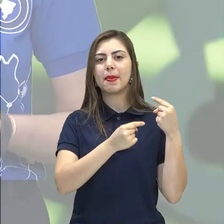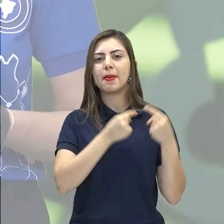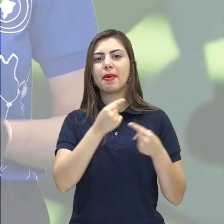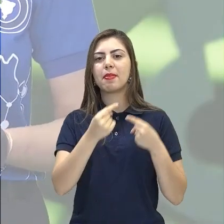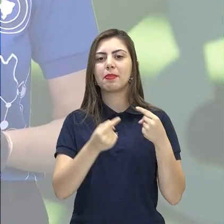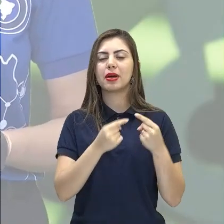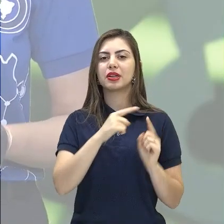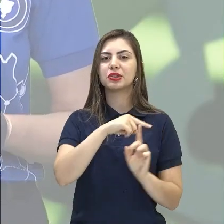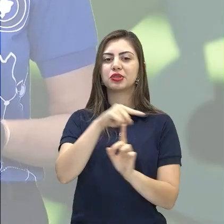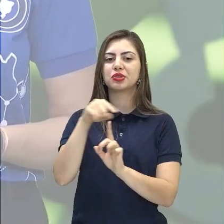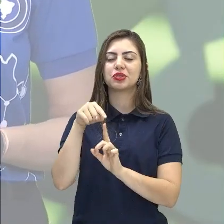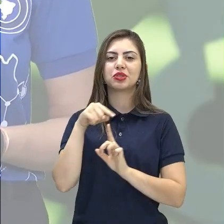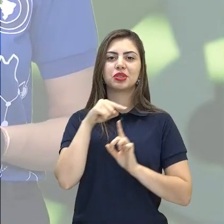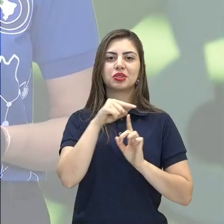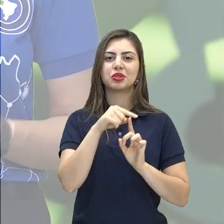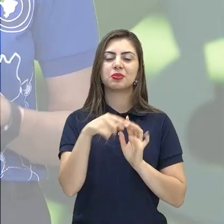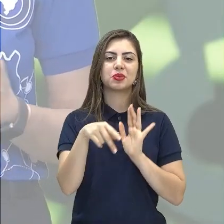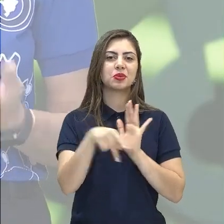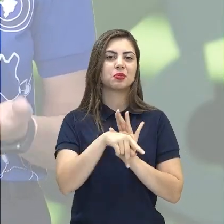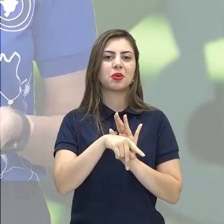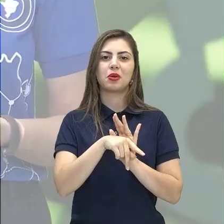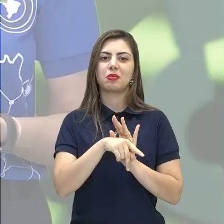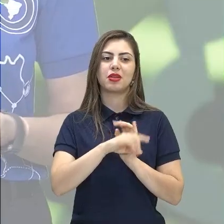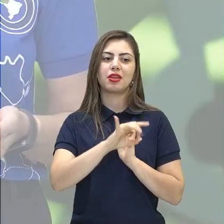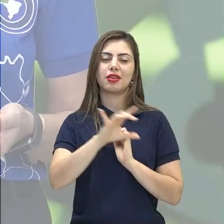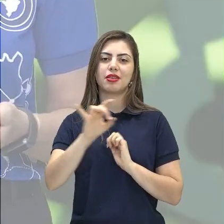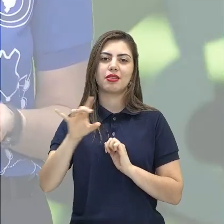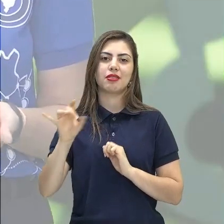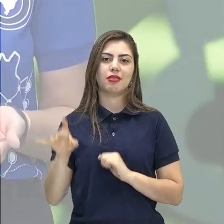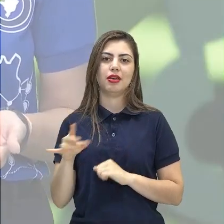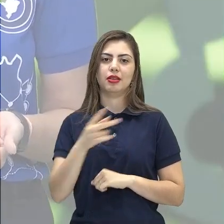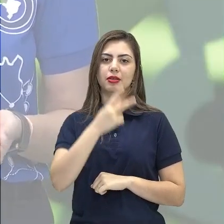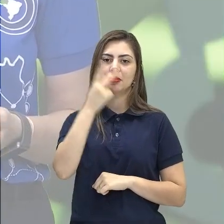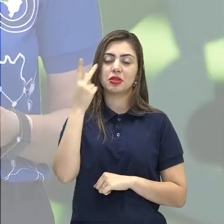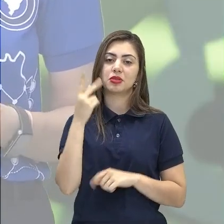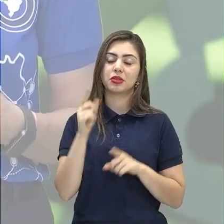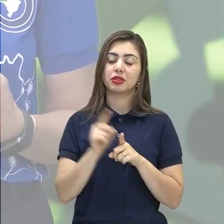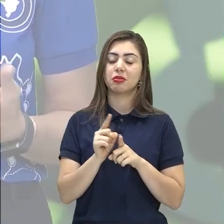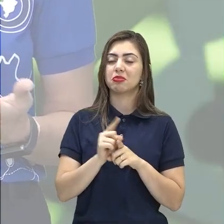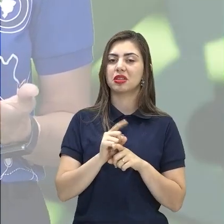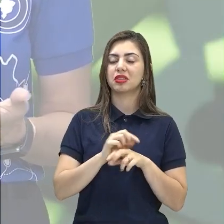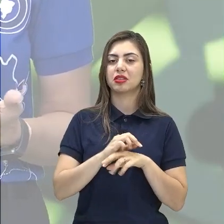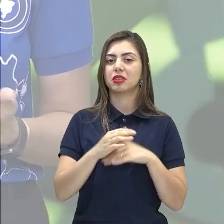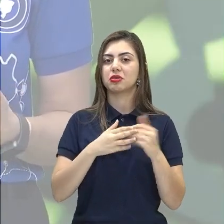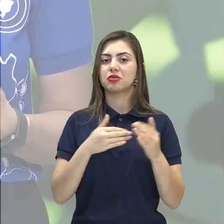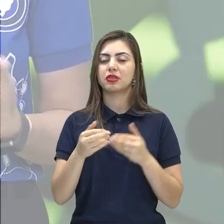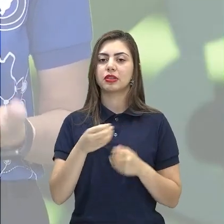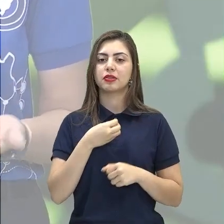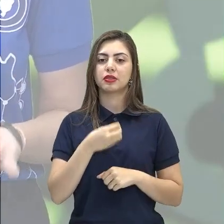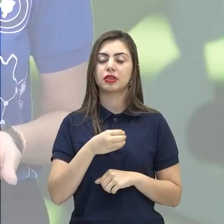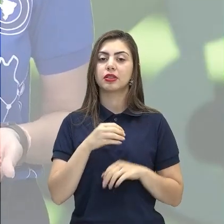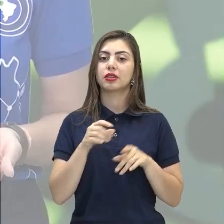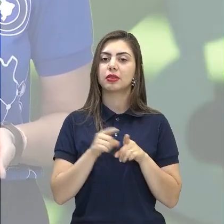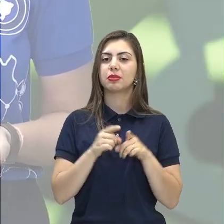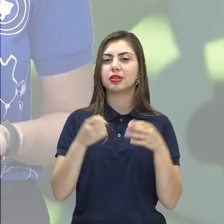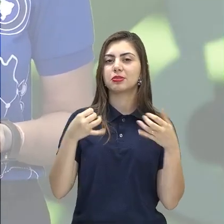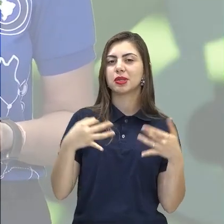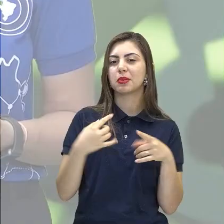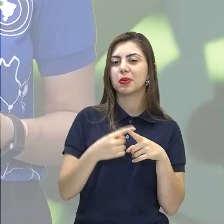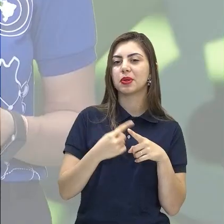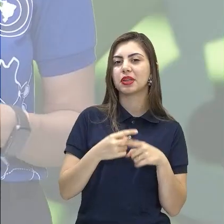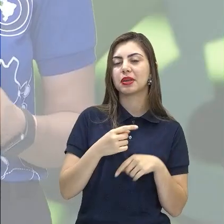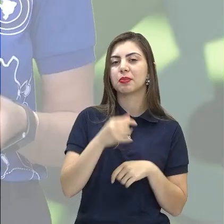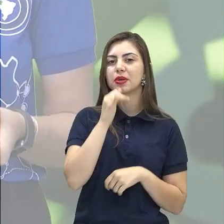de maneira única em cada ser vivo. E explica também o porquê, a gente tem essas diferenças entre